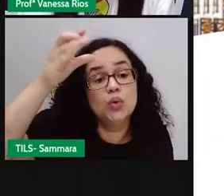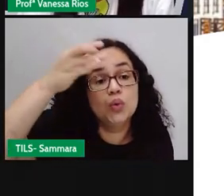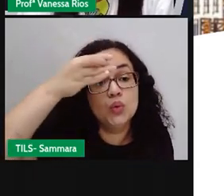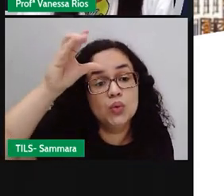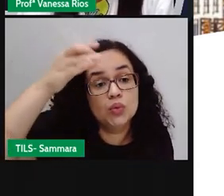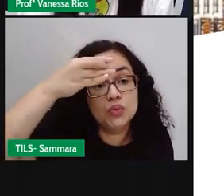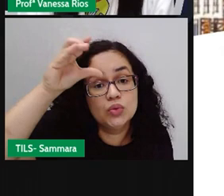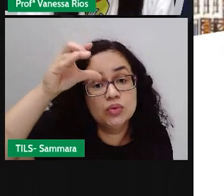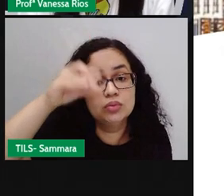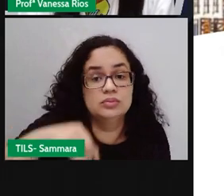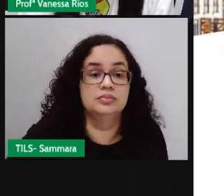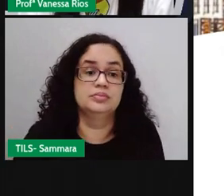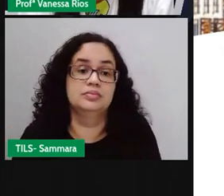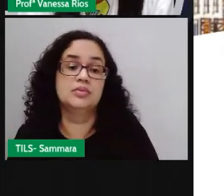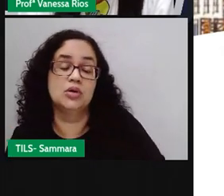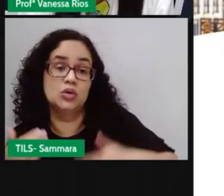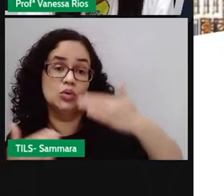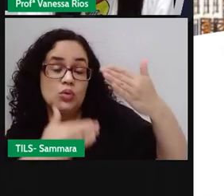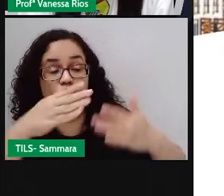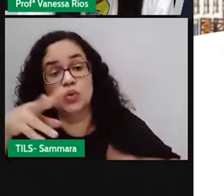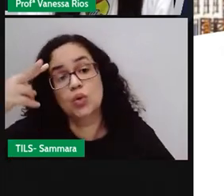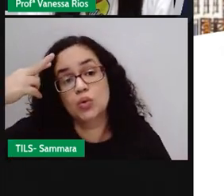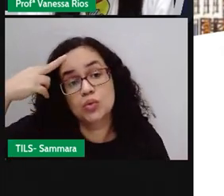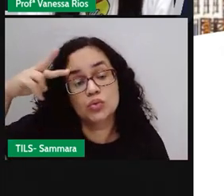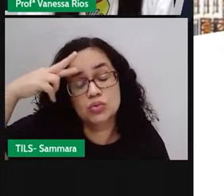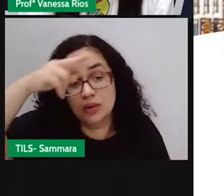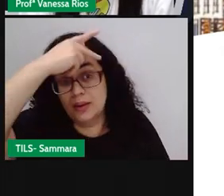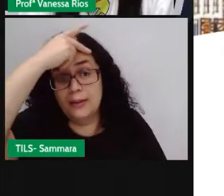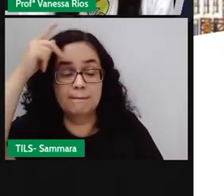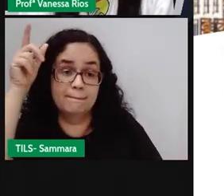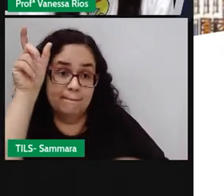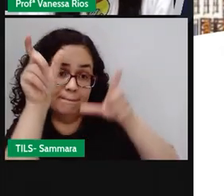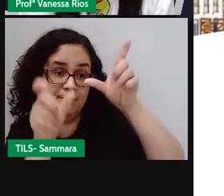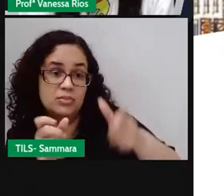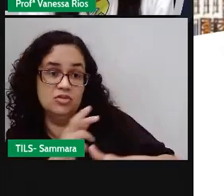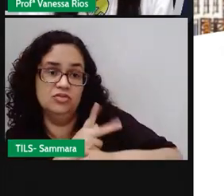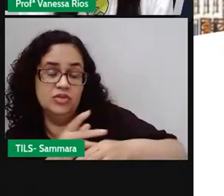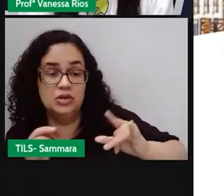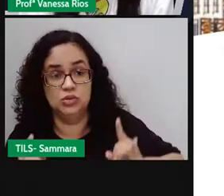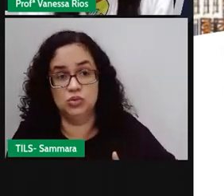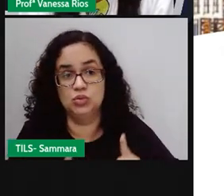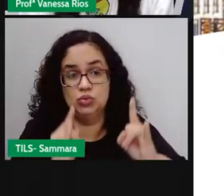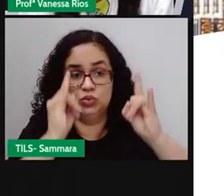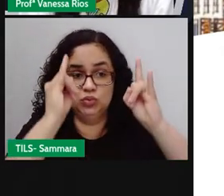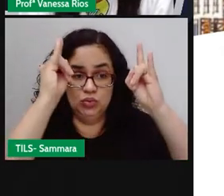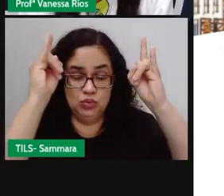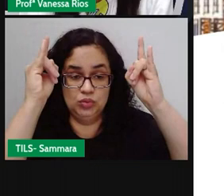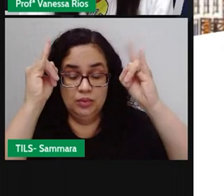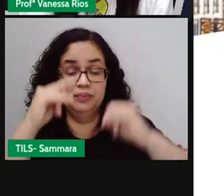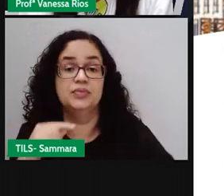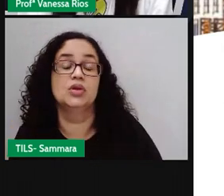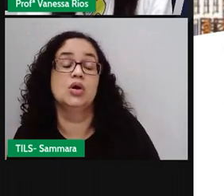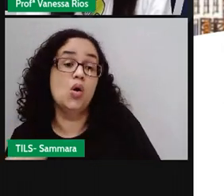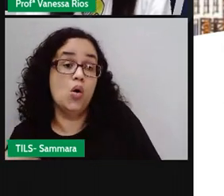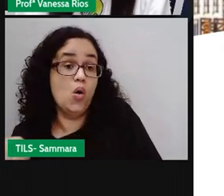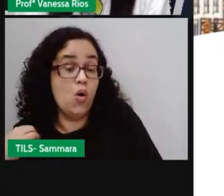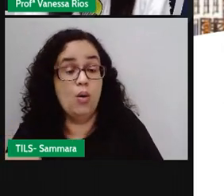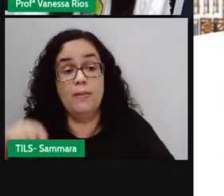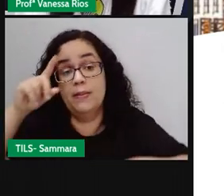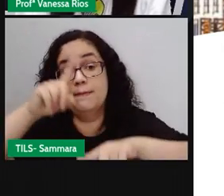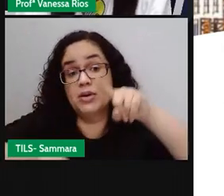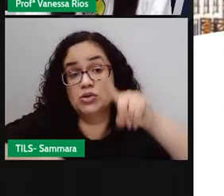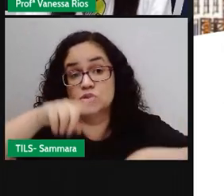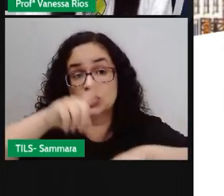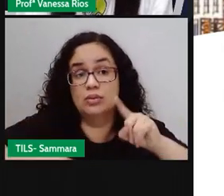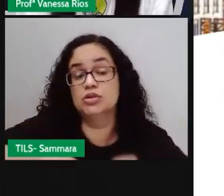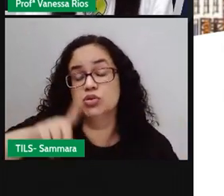culturais. Ao longo da história da humanidade, aí diversos prédios, monumentos, roupas, objetos do